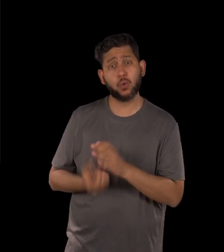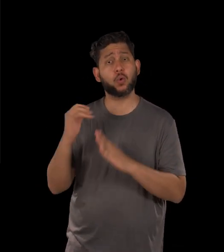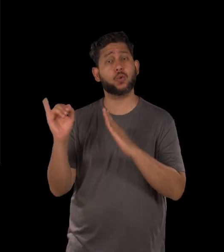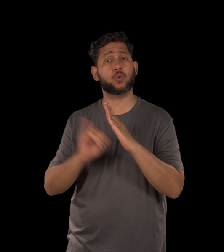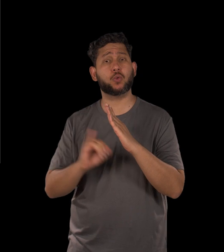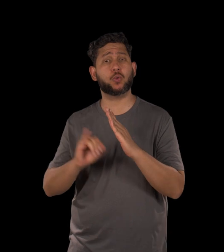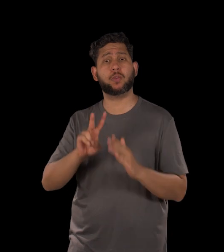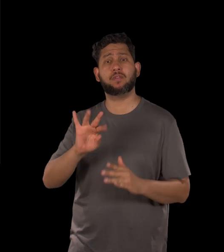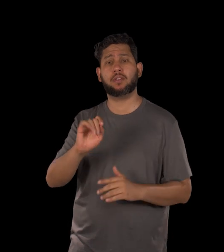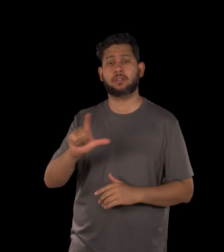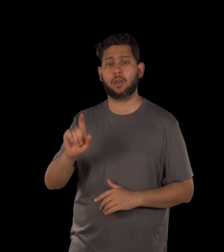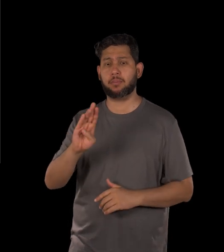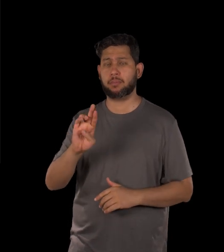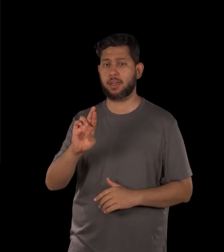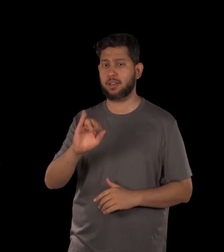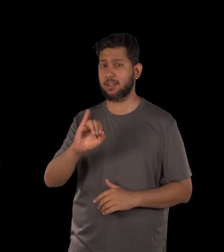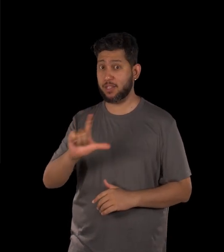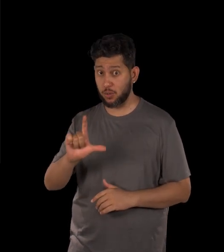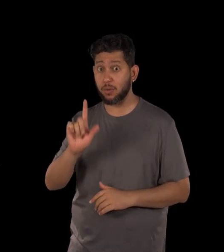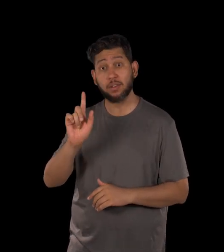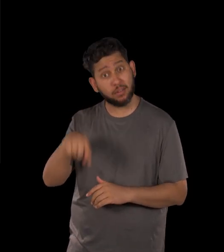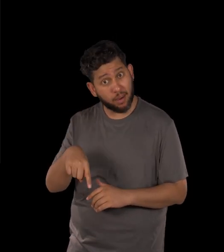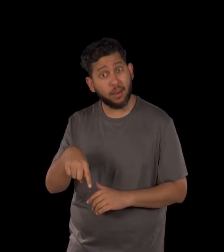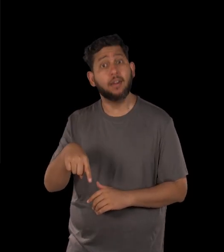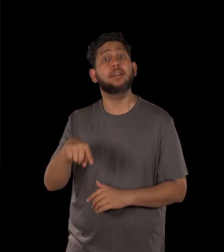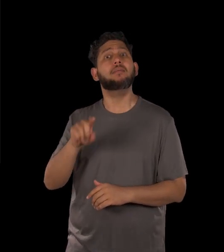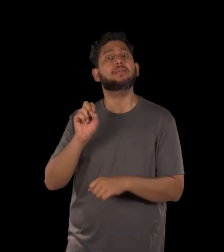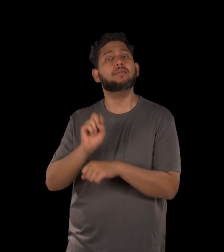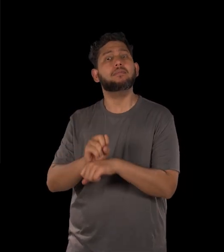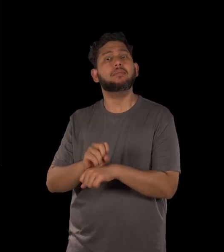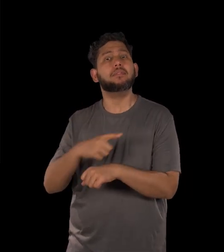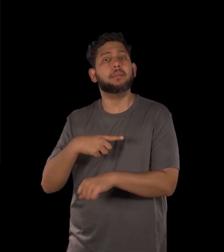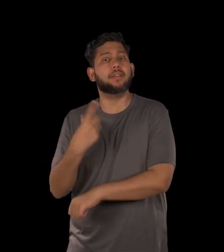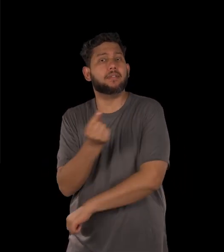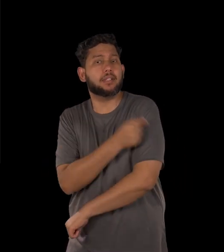e desenvolvimento de vacinas e medicamentos.